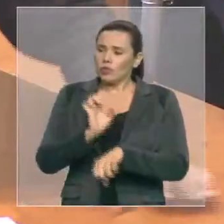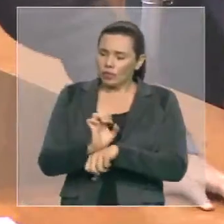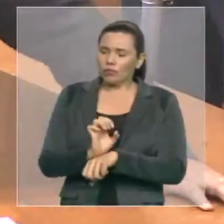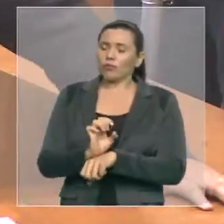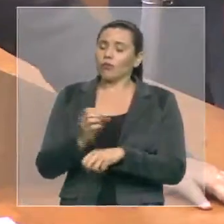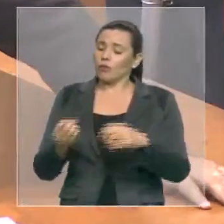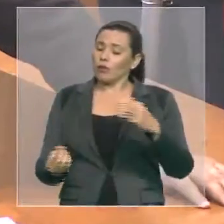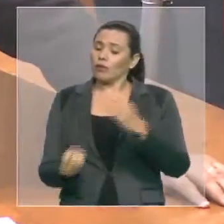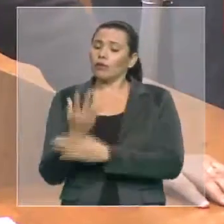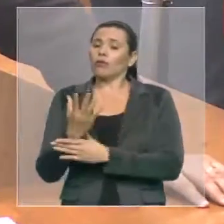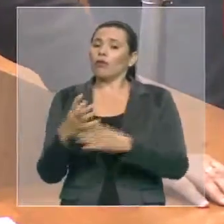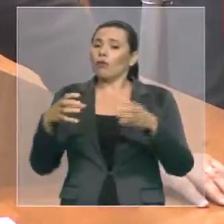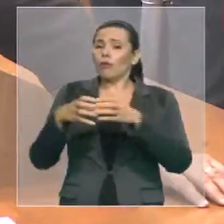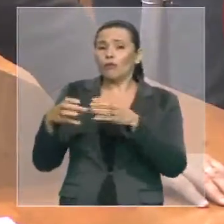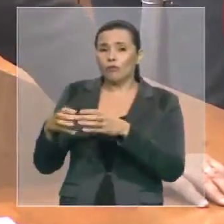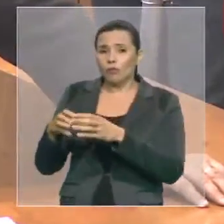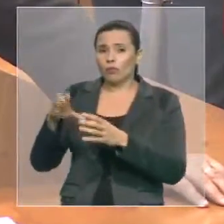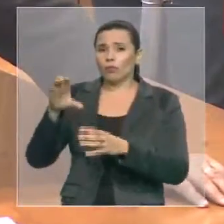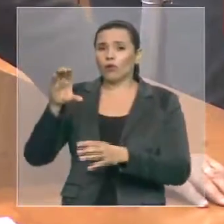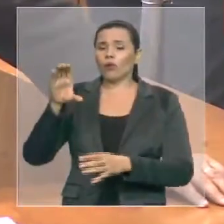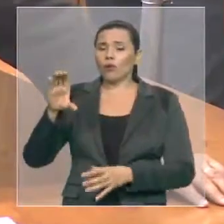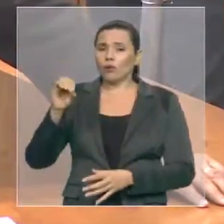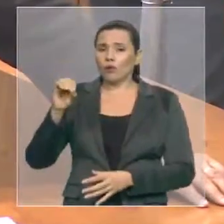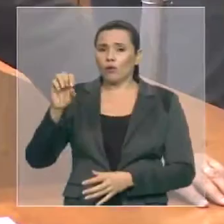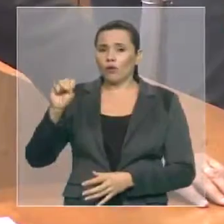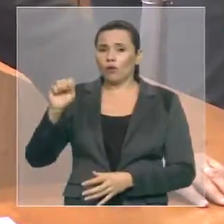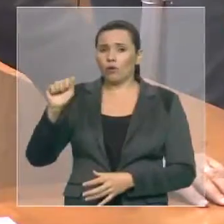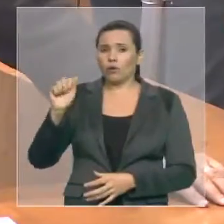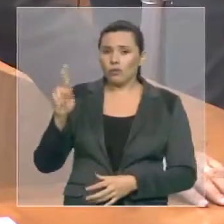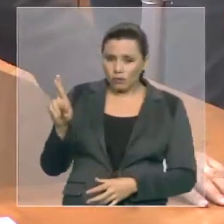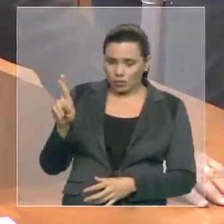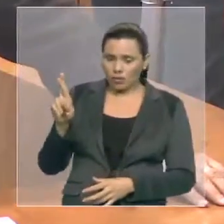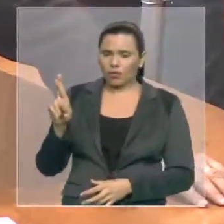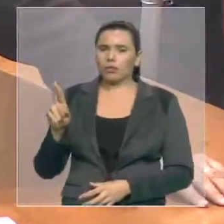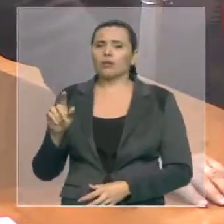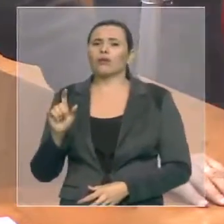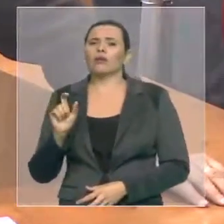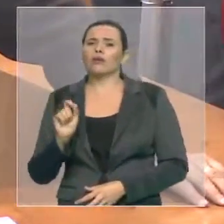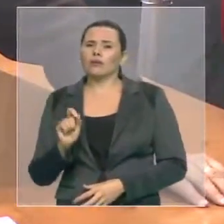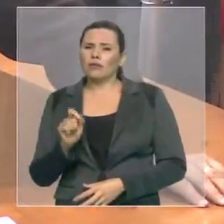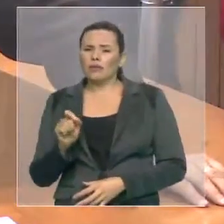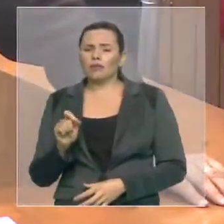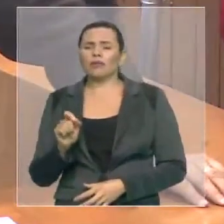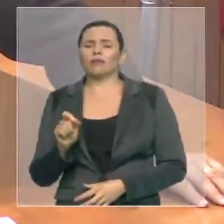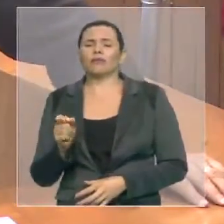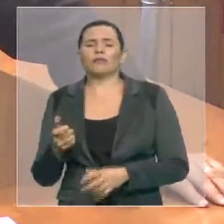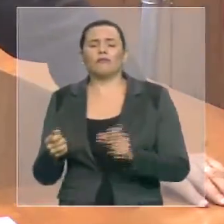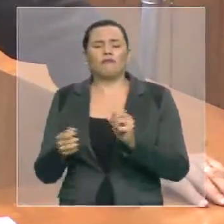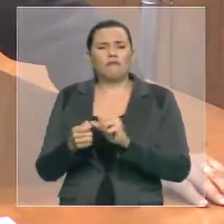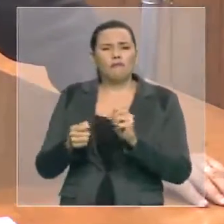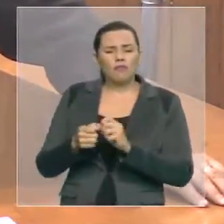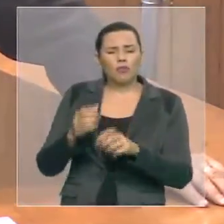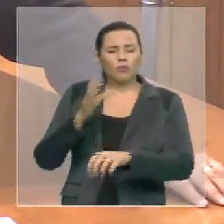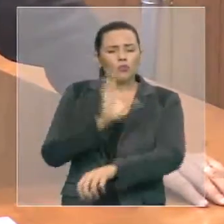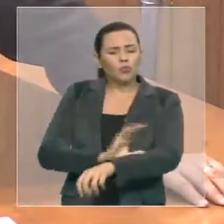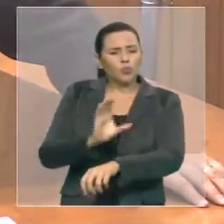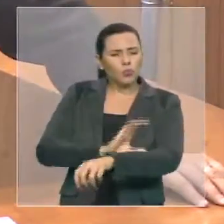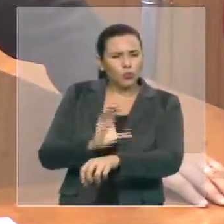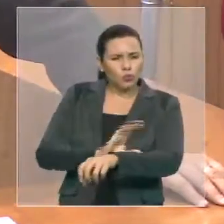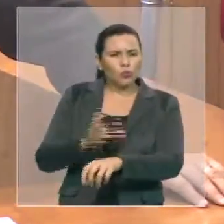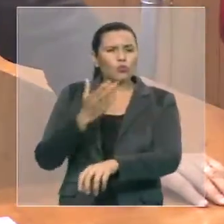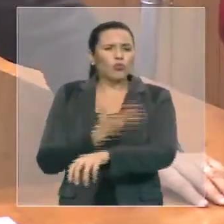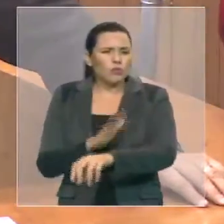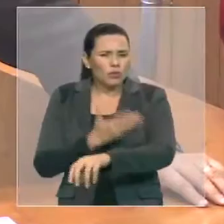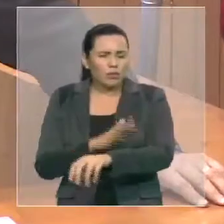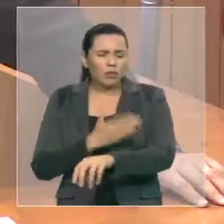o COSAR, esses membros fizeram um curso de operações de sobrevivência em áreas rurais. São homens preparados para